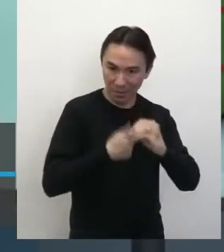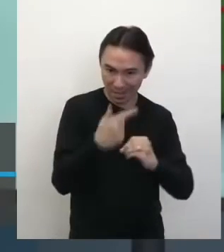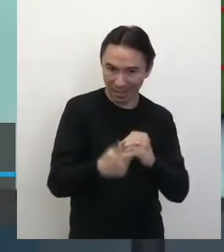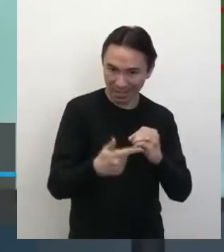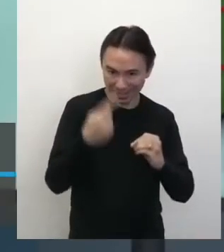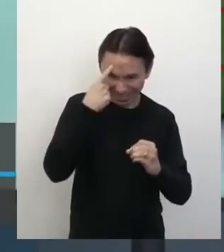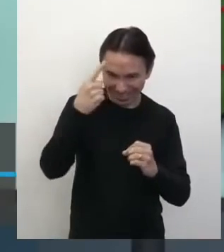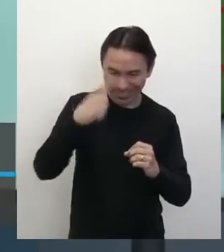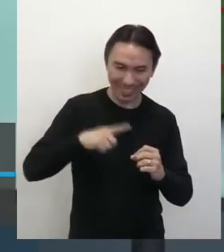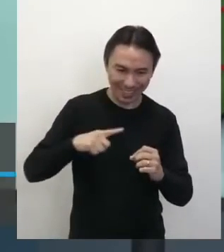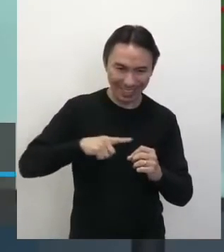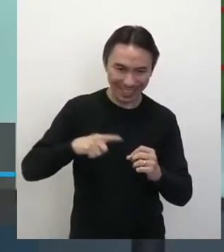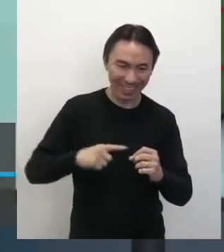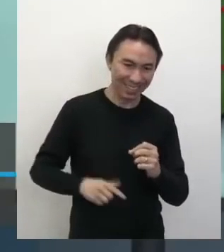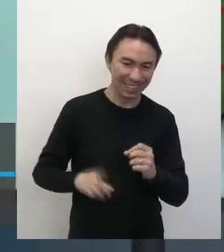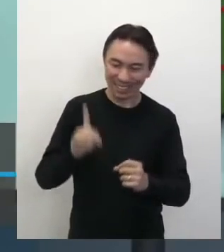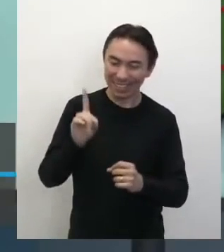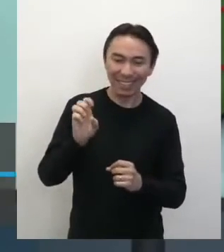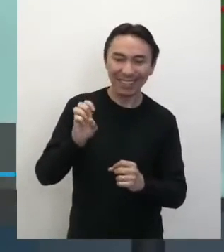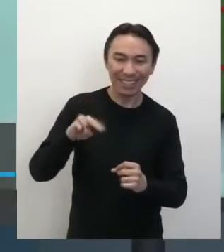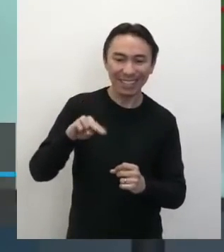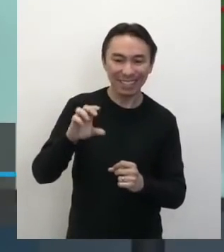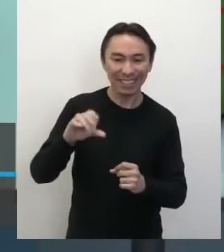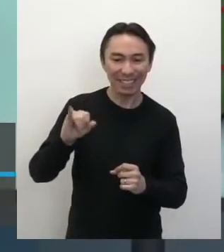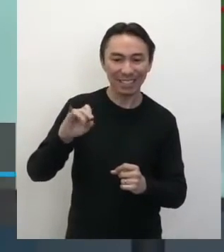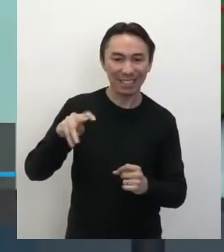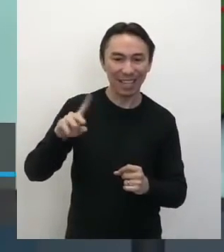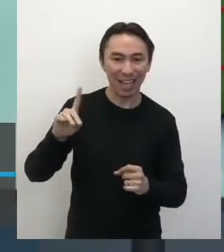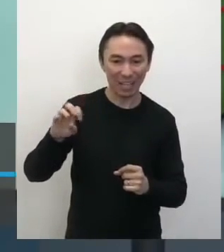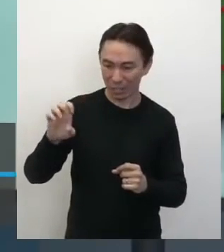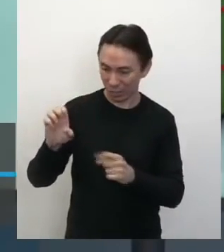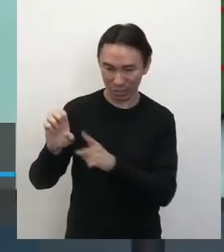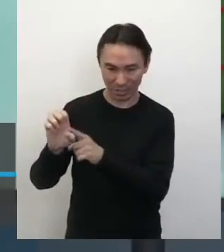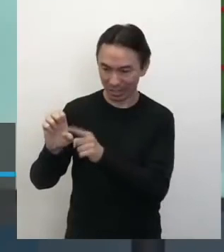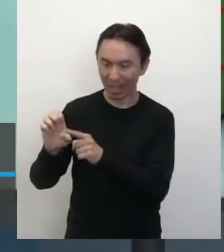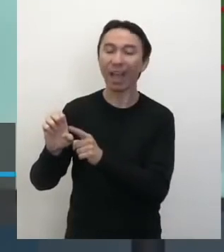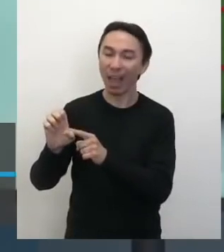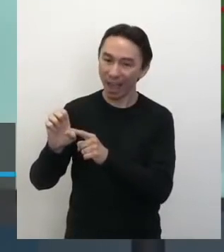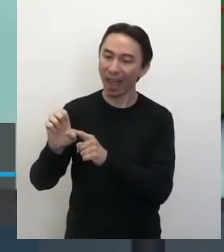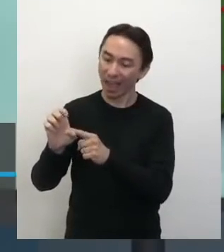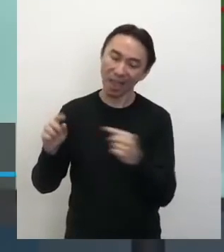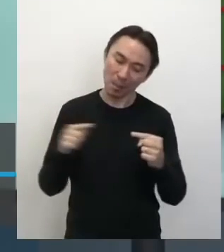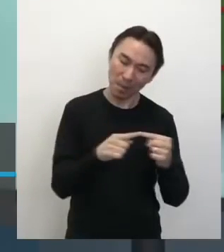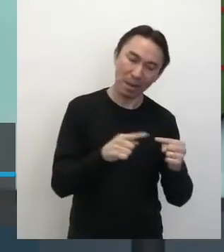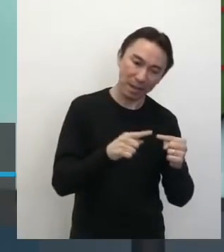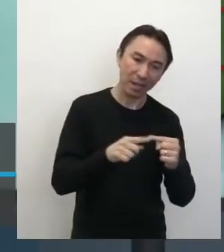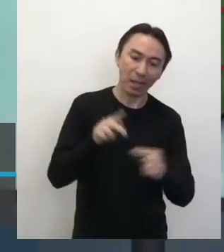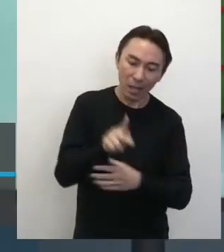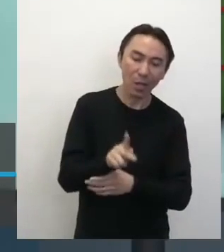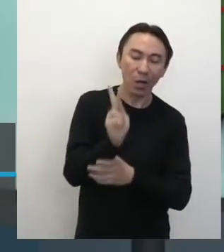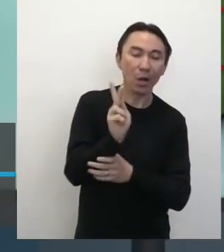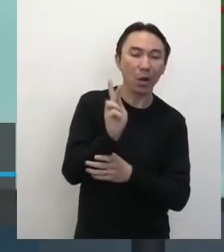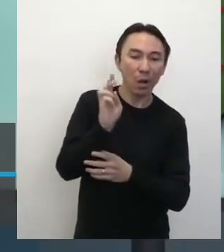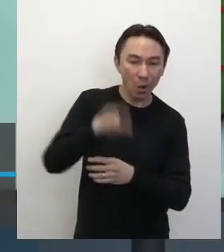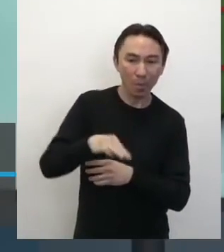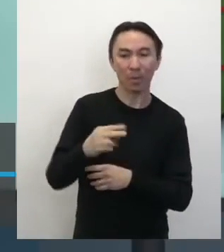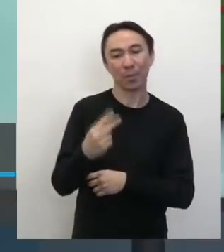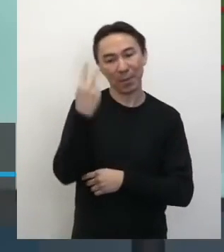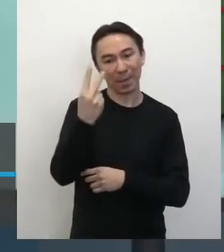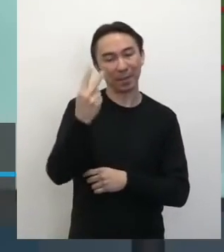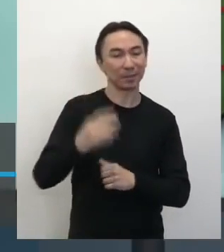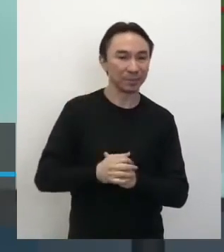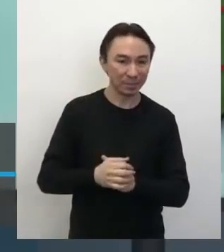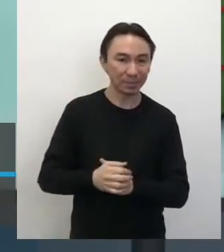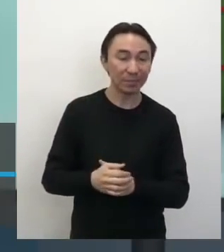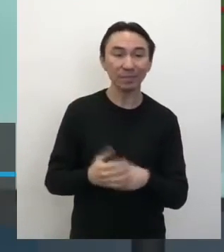está trabalhando com a ideia de quilômetro quadrado, né? Isso é uma coisa interessante de ser falada também, tá certo? Lembrando que densidade demográfica é